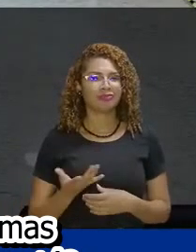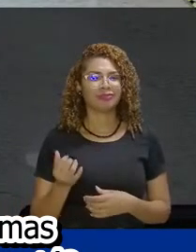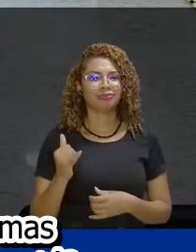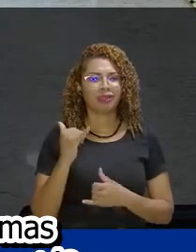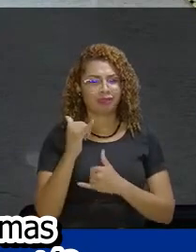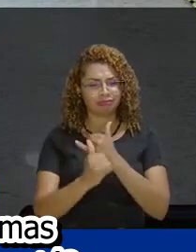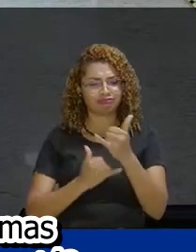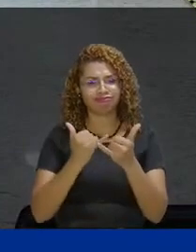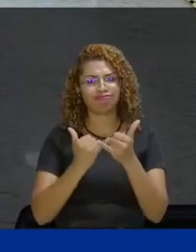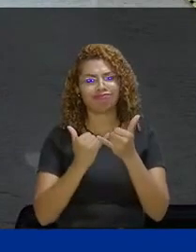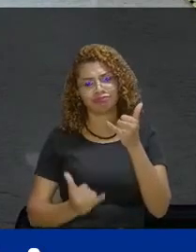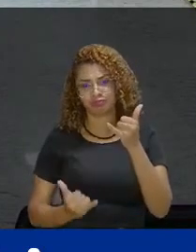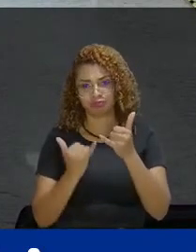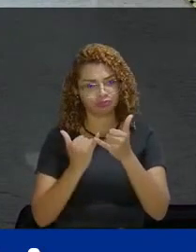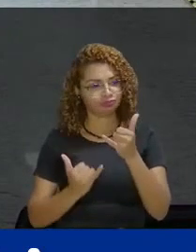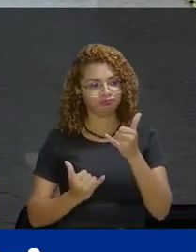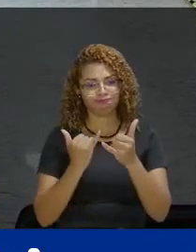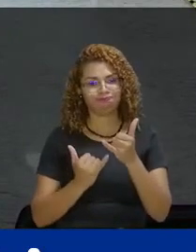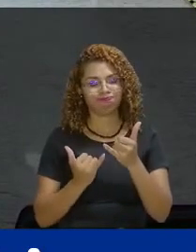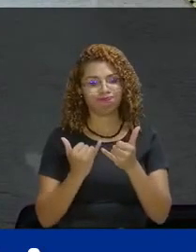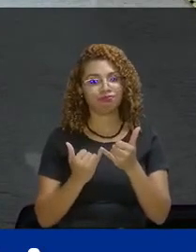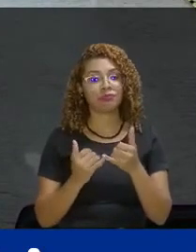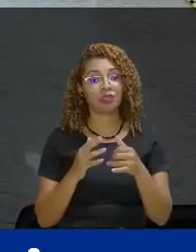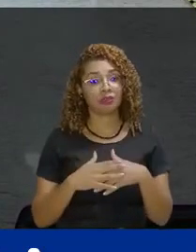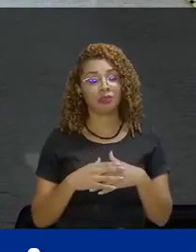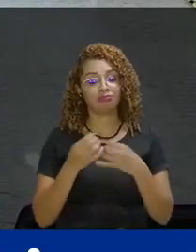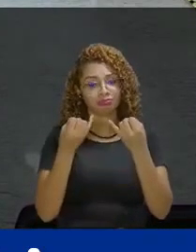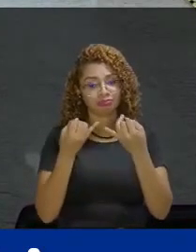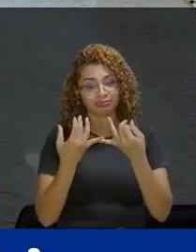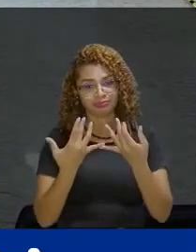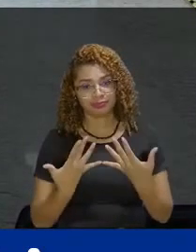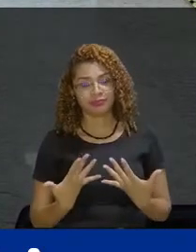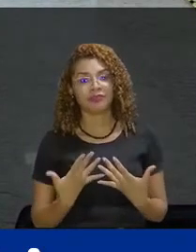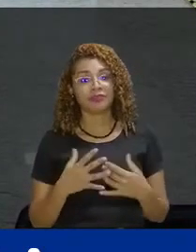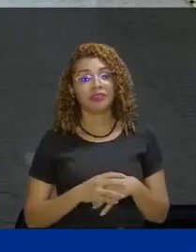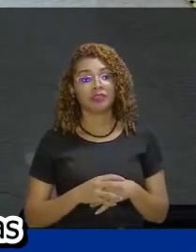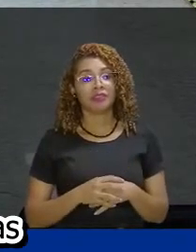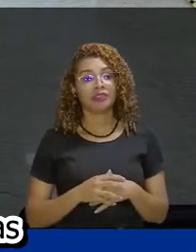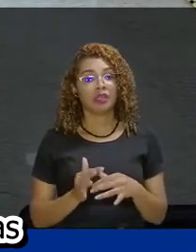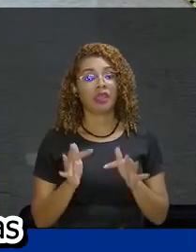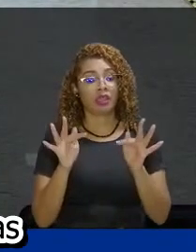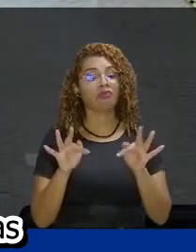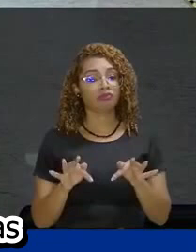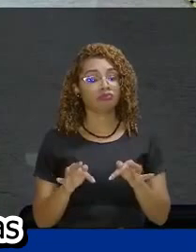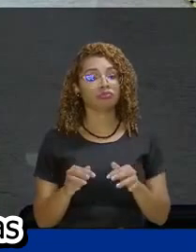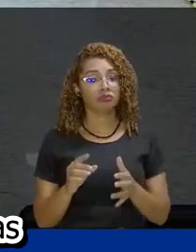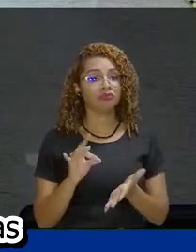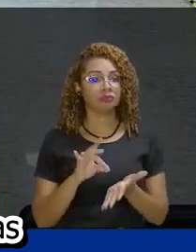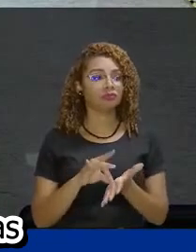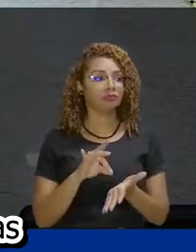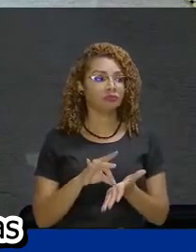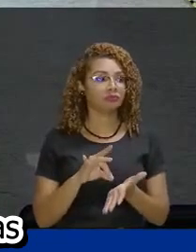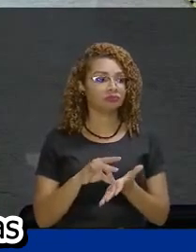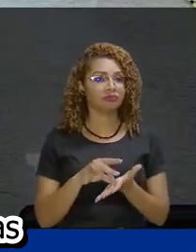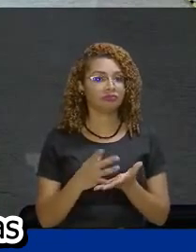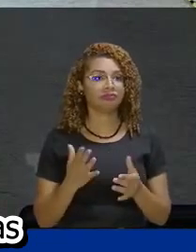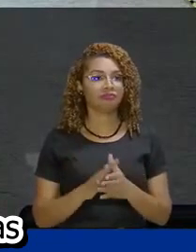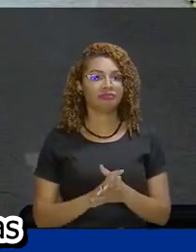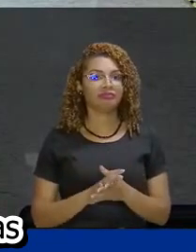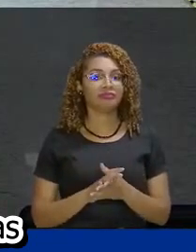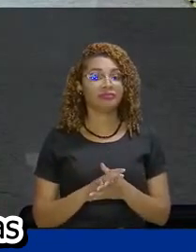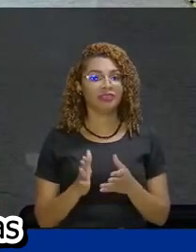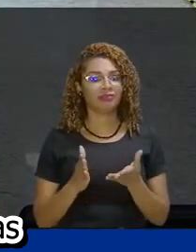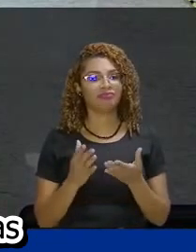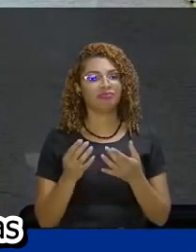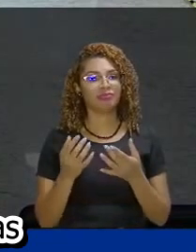internet fraquejou, tá? Então, Imagina, eu quero dizer que eu tentarei ficar até o final. Se eu desaparecer, é porque a